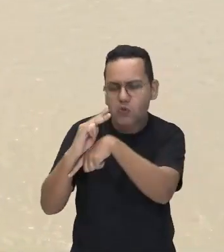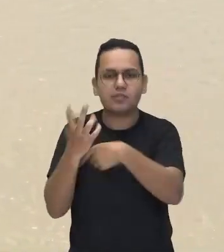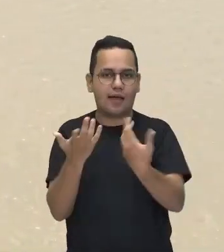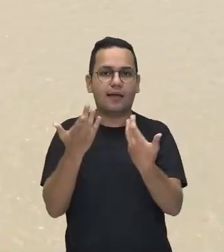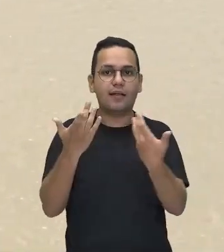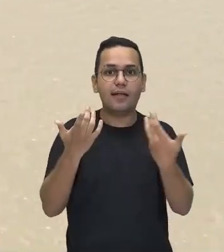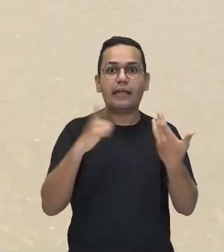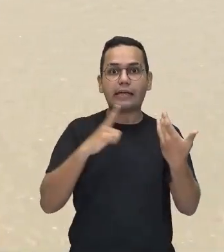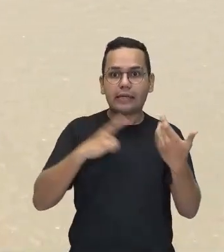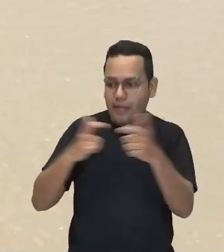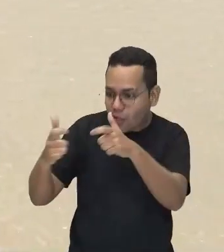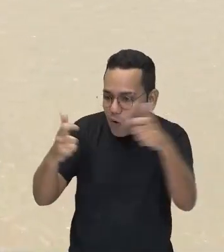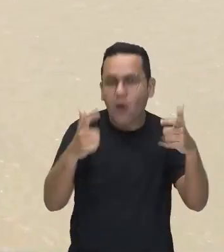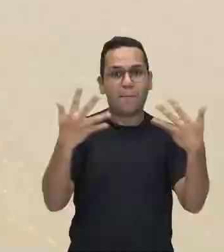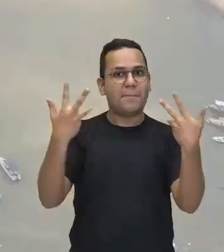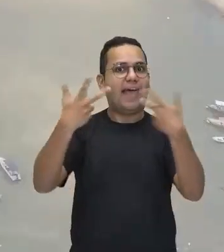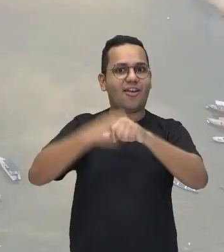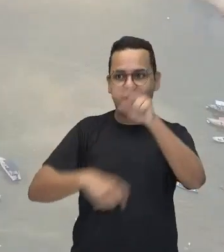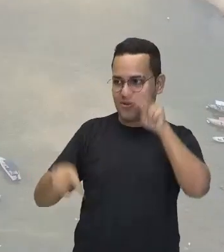paisagens de tirar o fôlego.